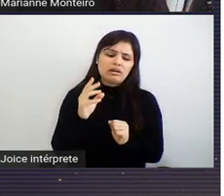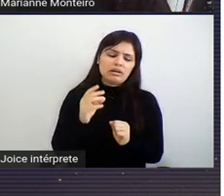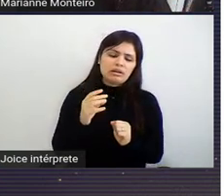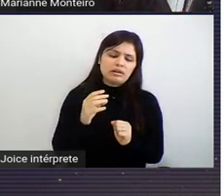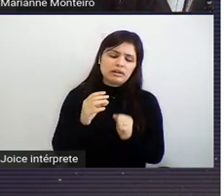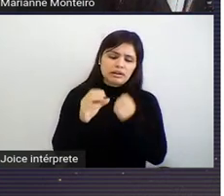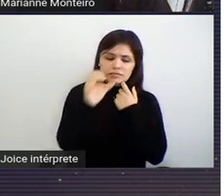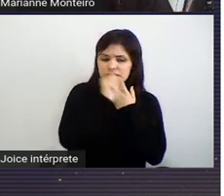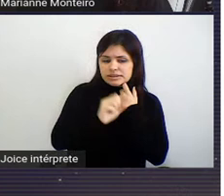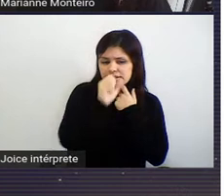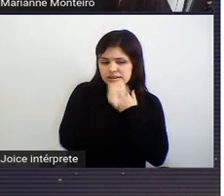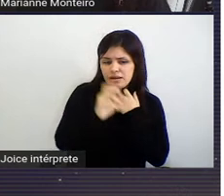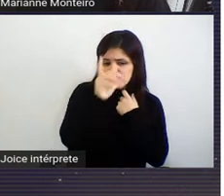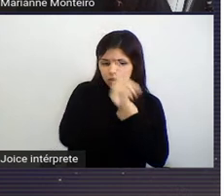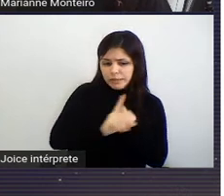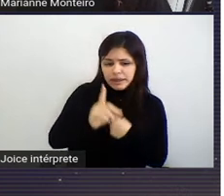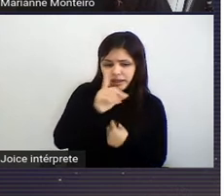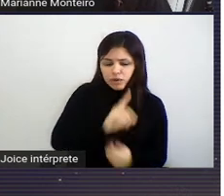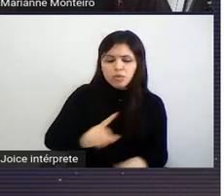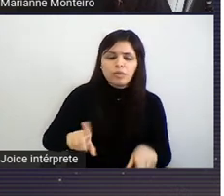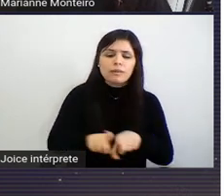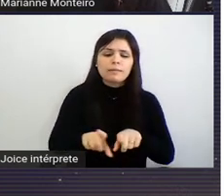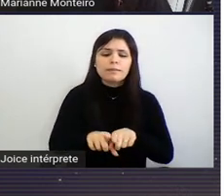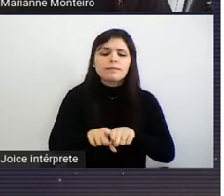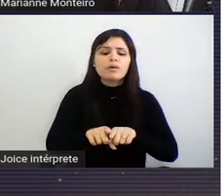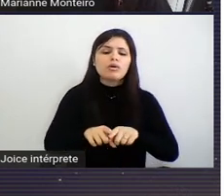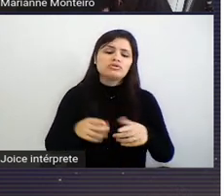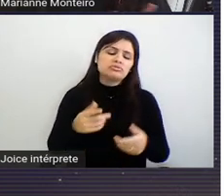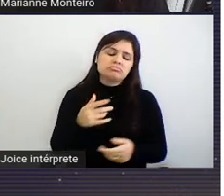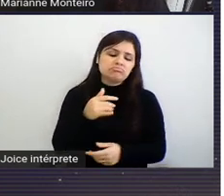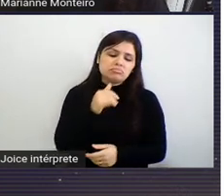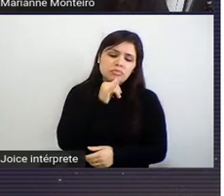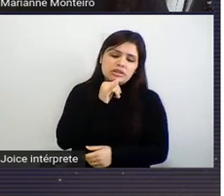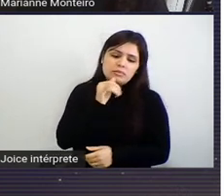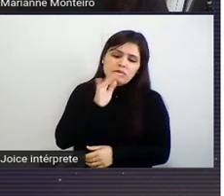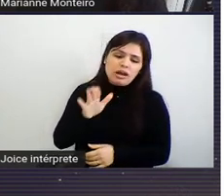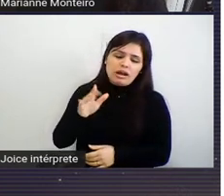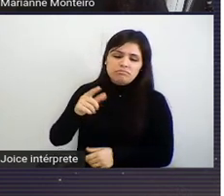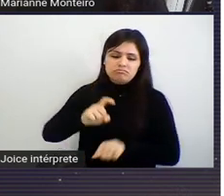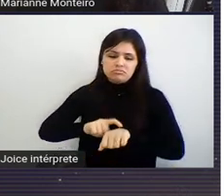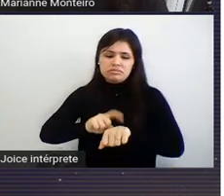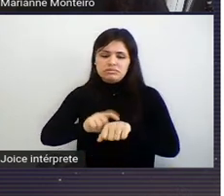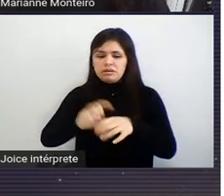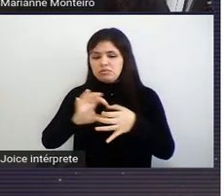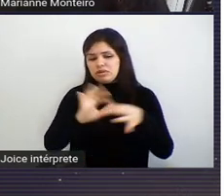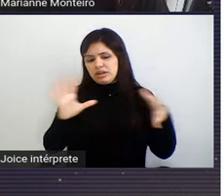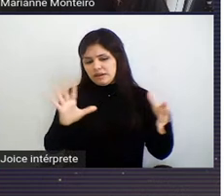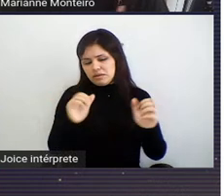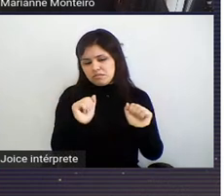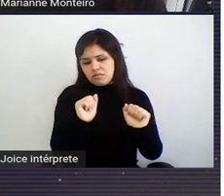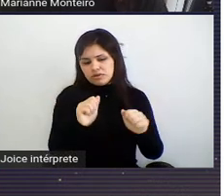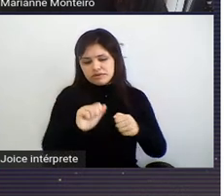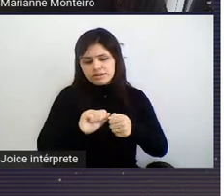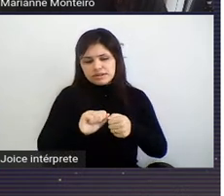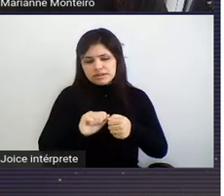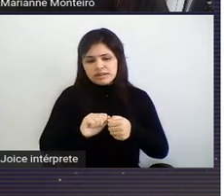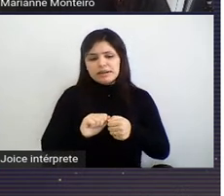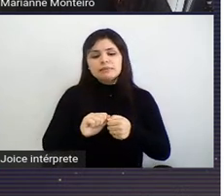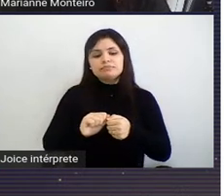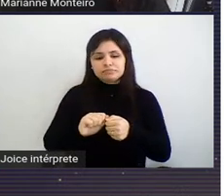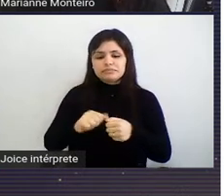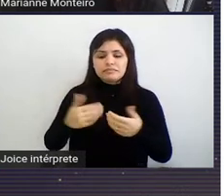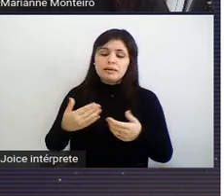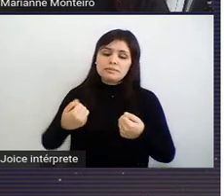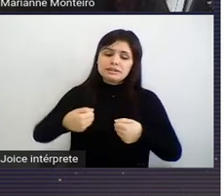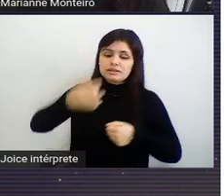você faz, no seu tempo livre, ou dependendo da sua capacidade de tempo também. É bom ser consciente em relação a